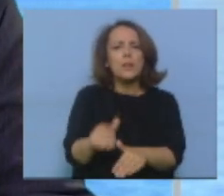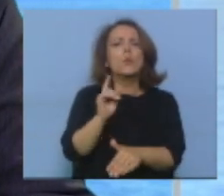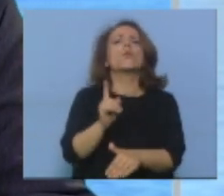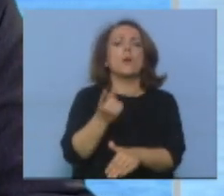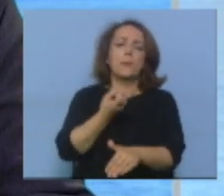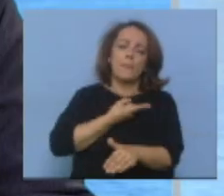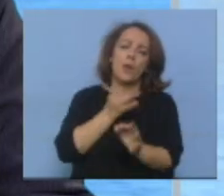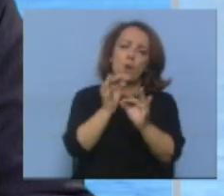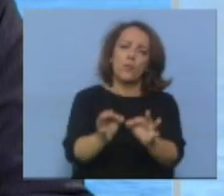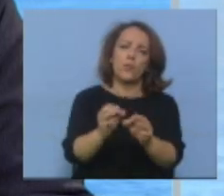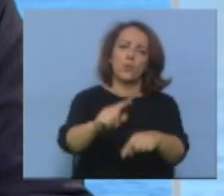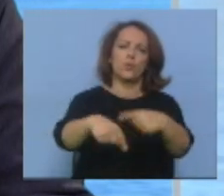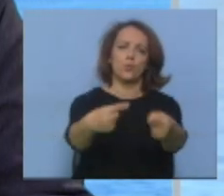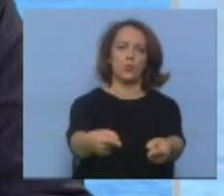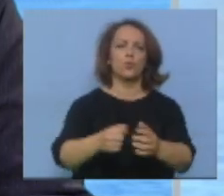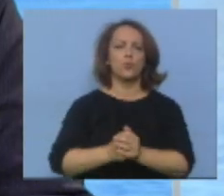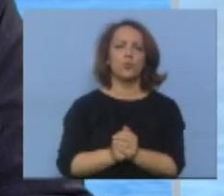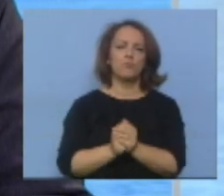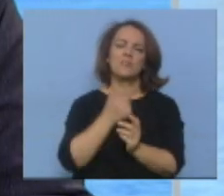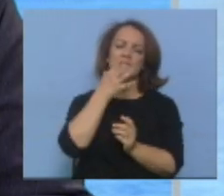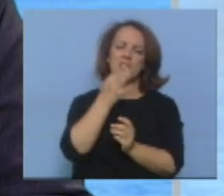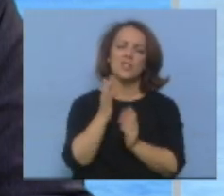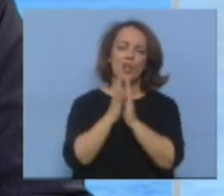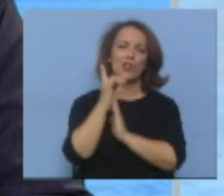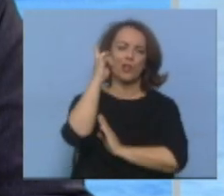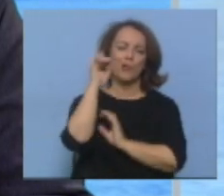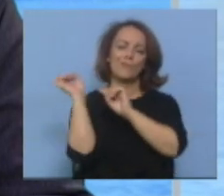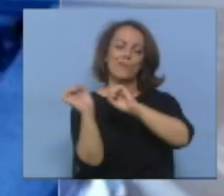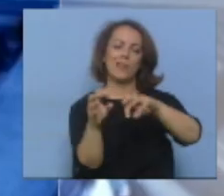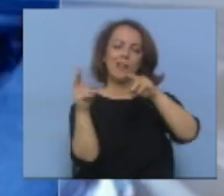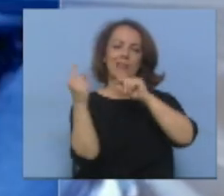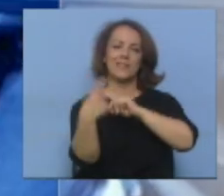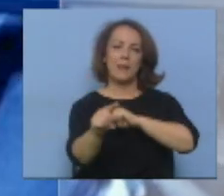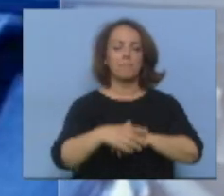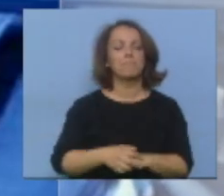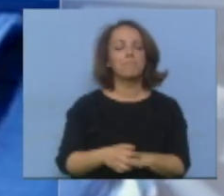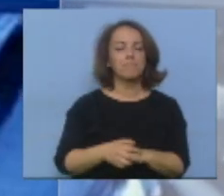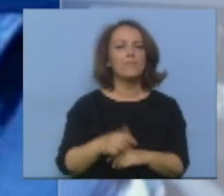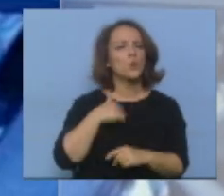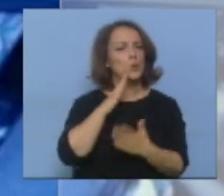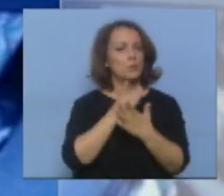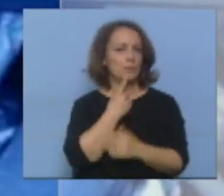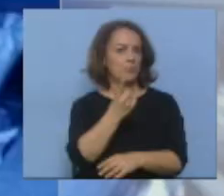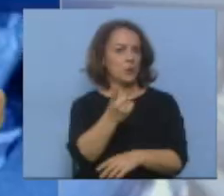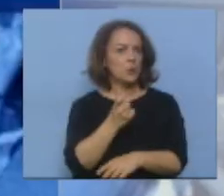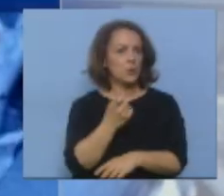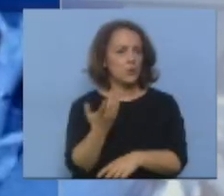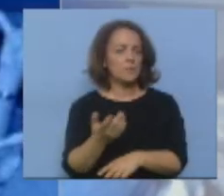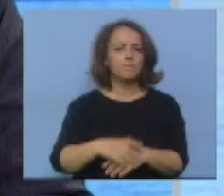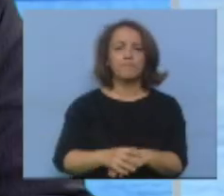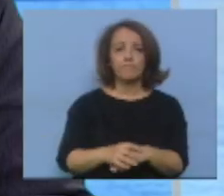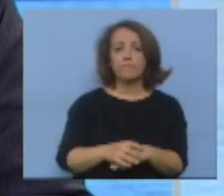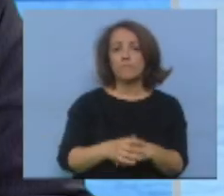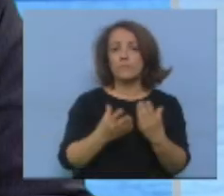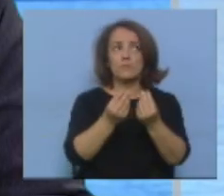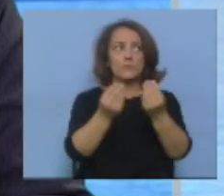outro. Deus de certeza está a fazer esse milagre. Uma última questão, Padre Robson. Chegam-nos, enfim, por